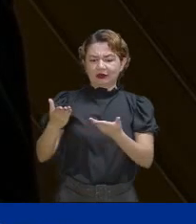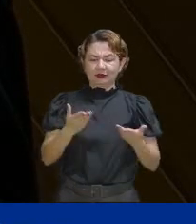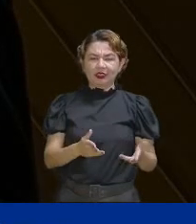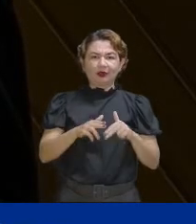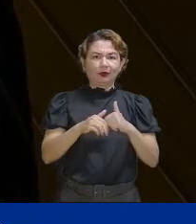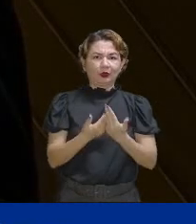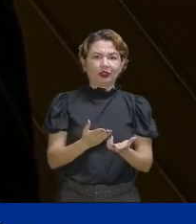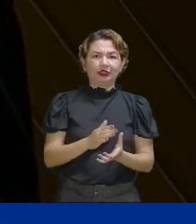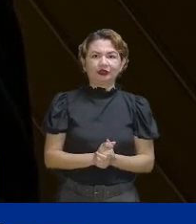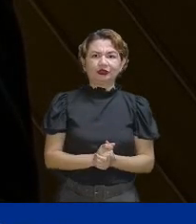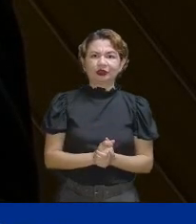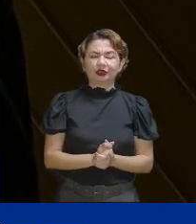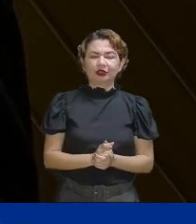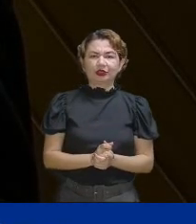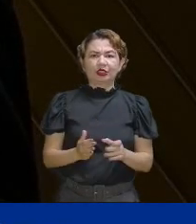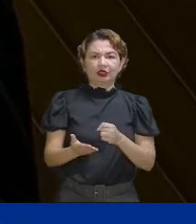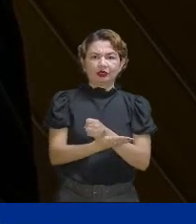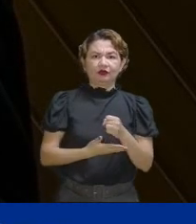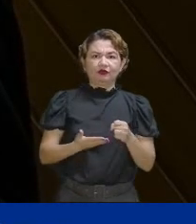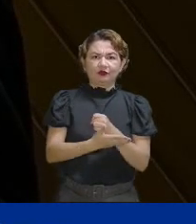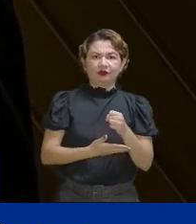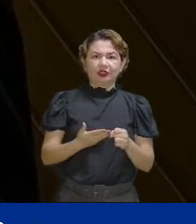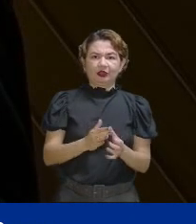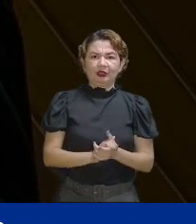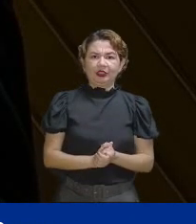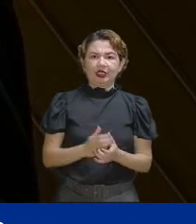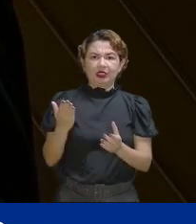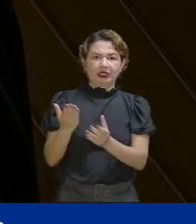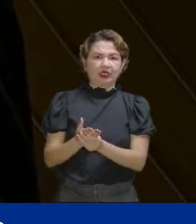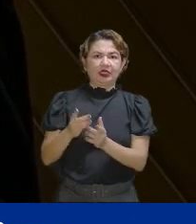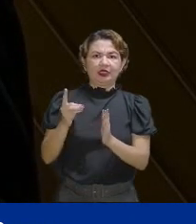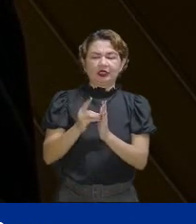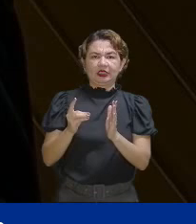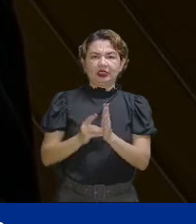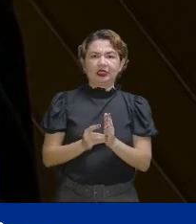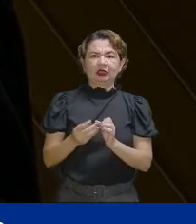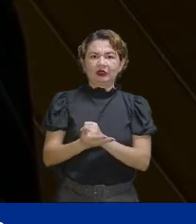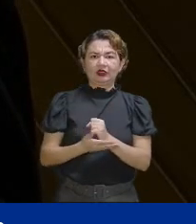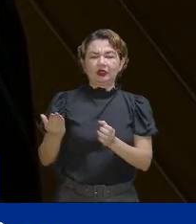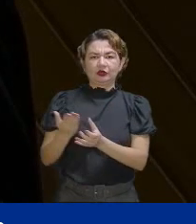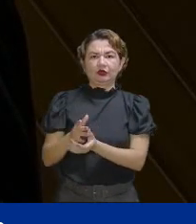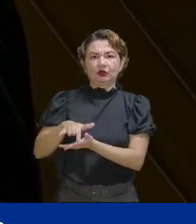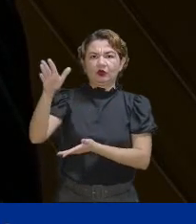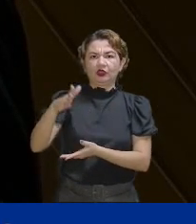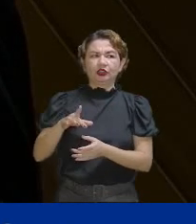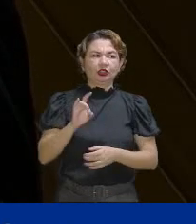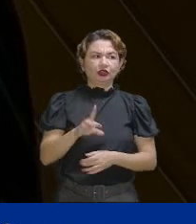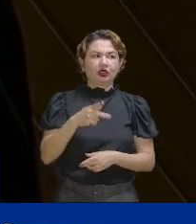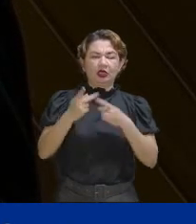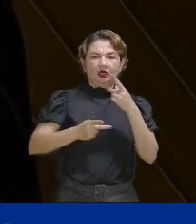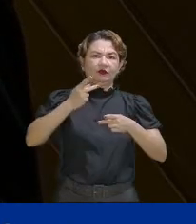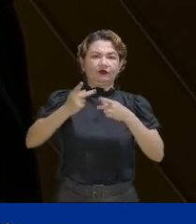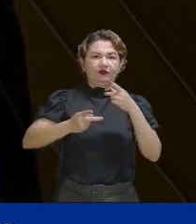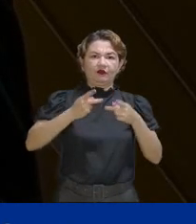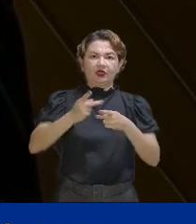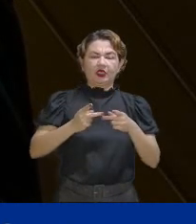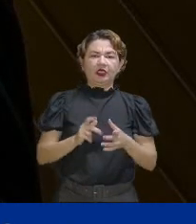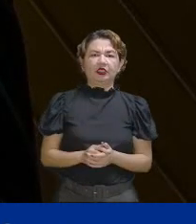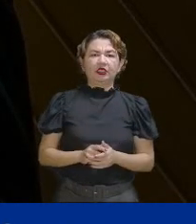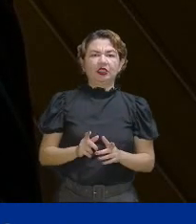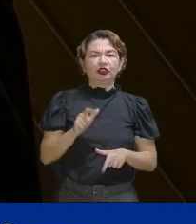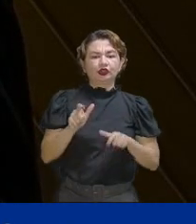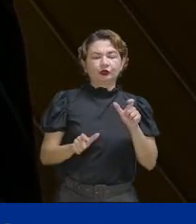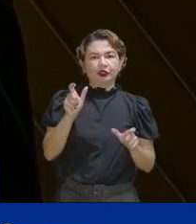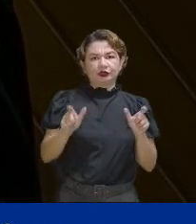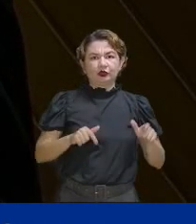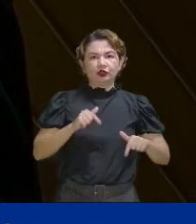mesmo que em juízo, para fundamentar um decreto condenatório na hipótese dos autos, com base apenas nas afirmações de servidores